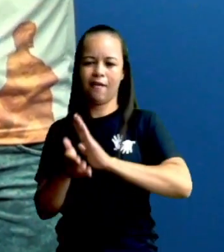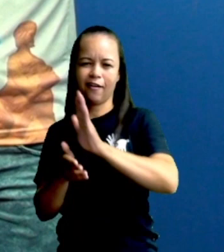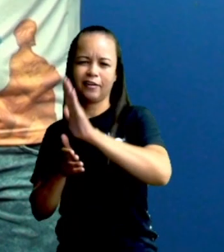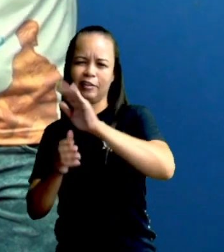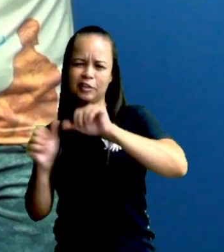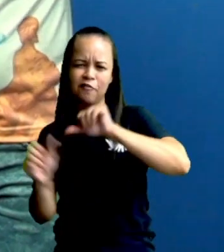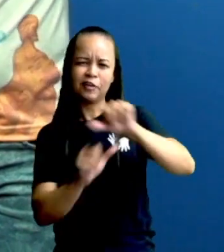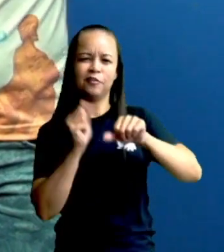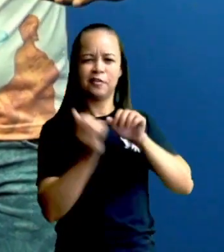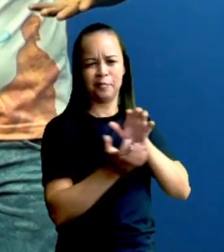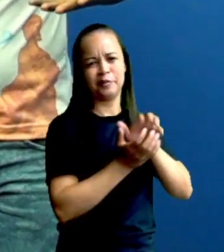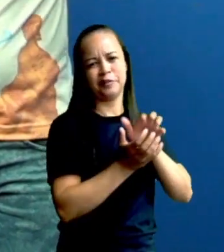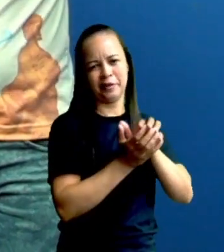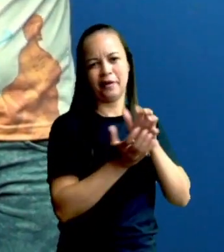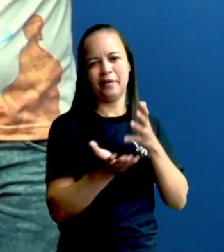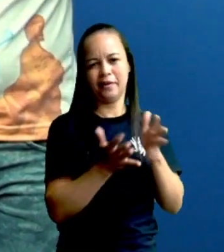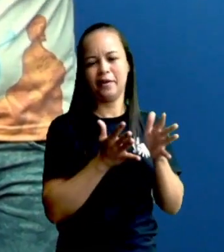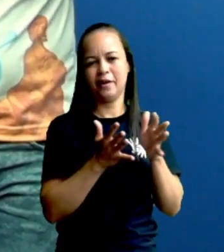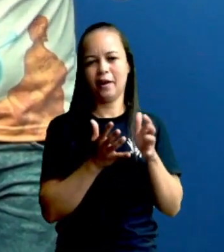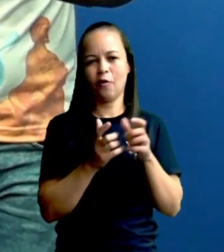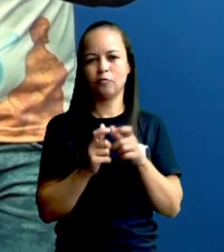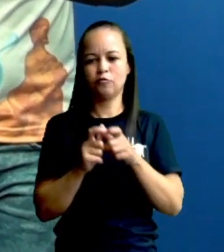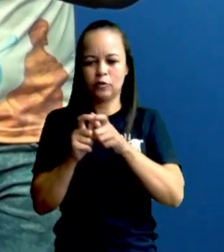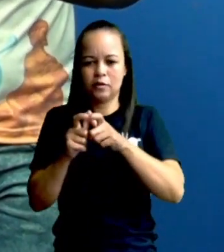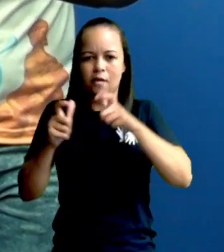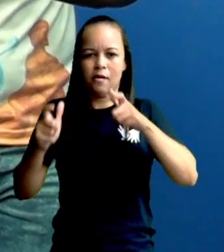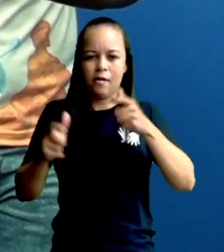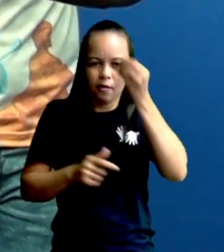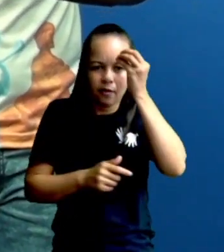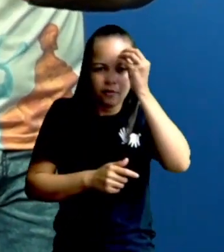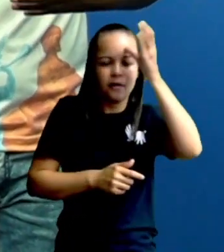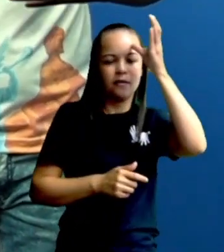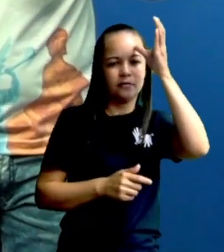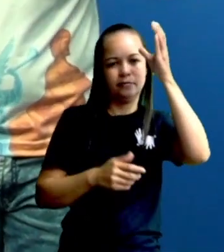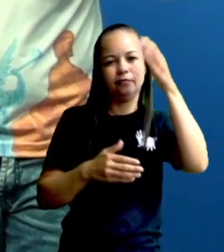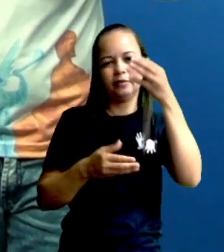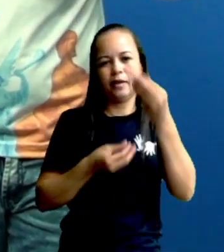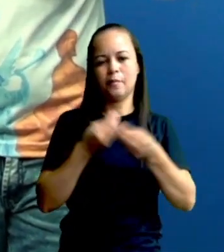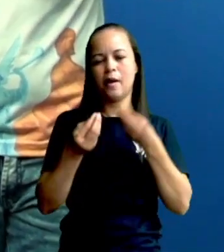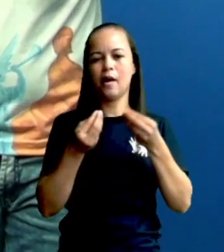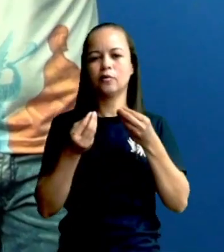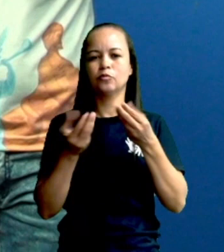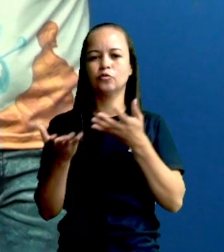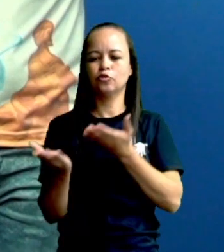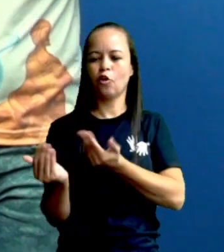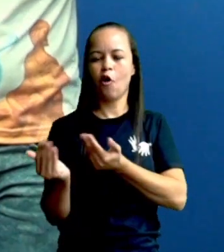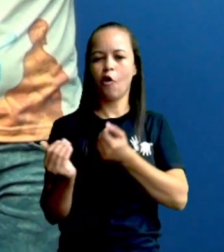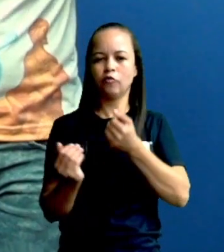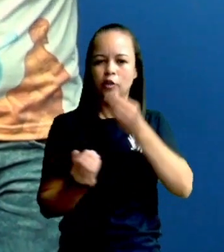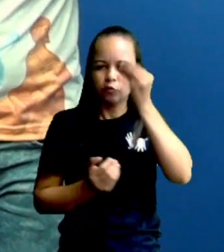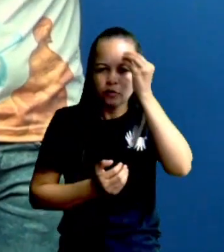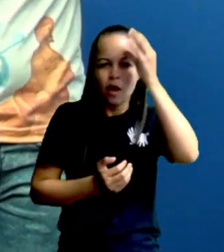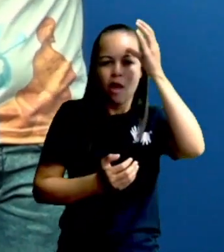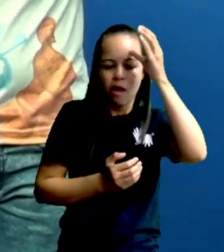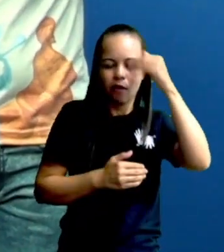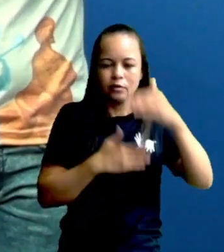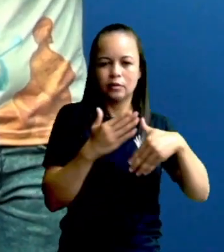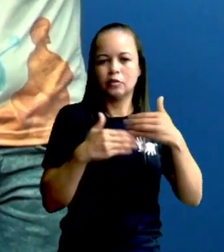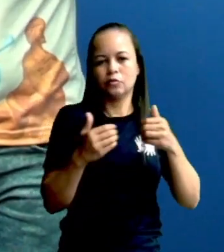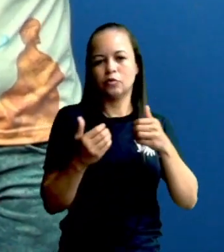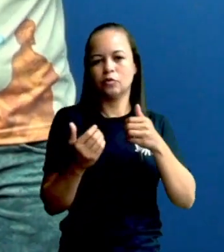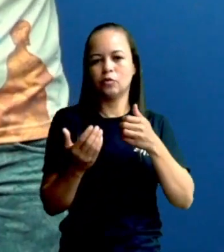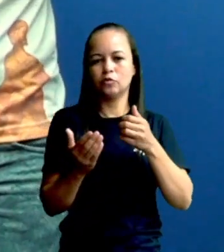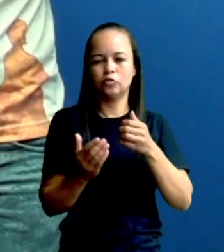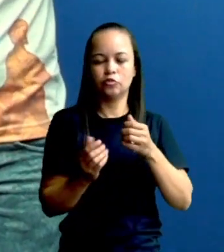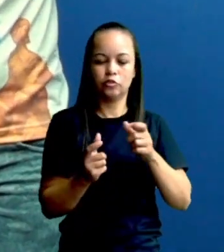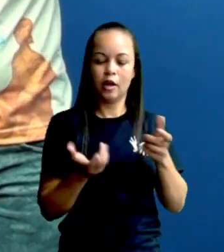esse jacaré, né? De um ser novo, jovem, para um ser maior, né? De um jacaré pequeno para um jacaré grande,